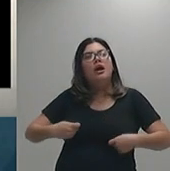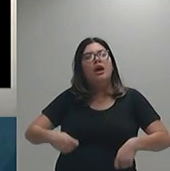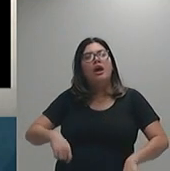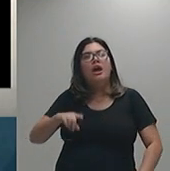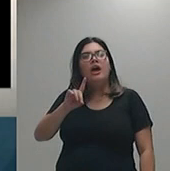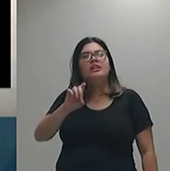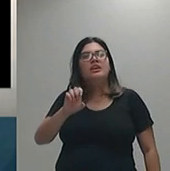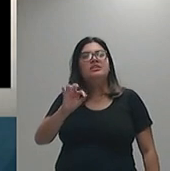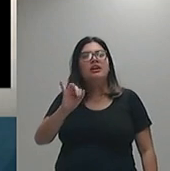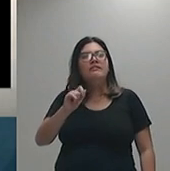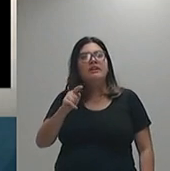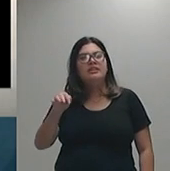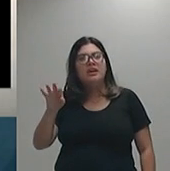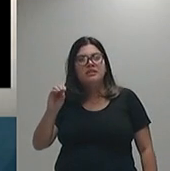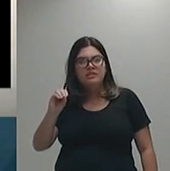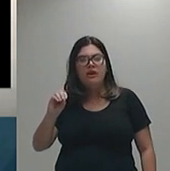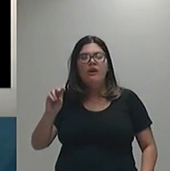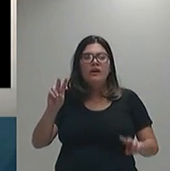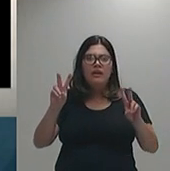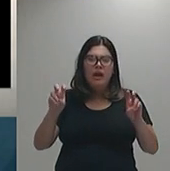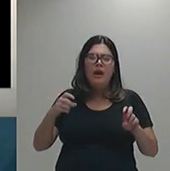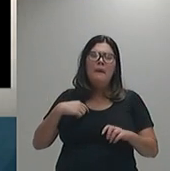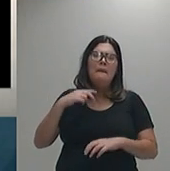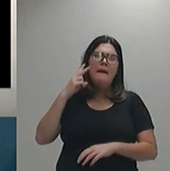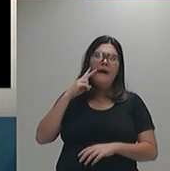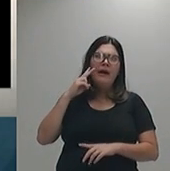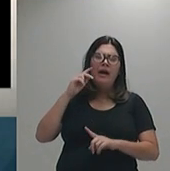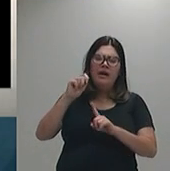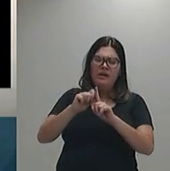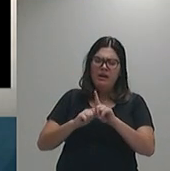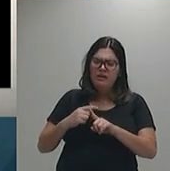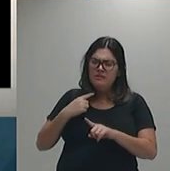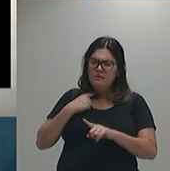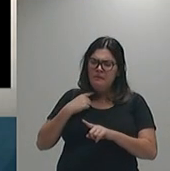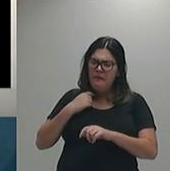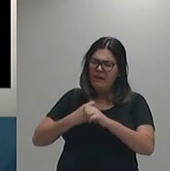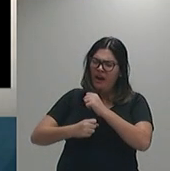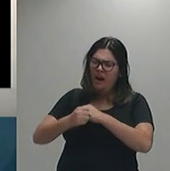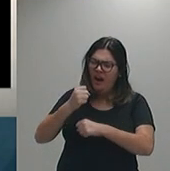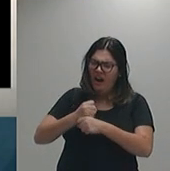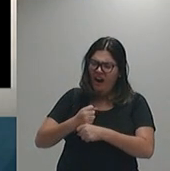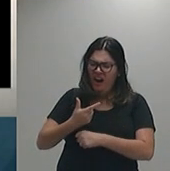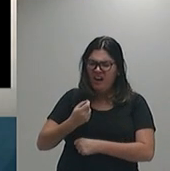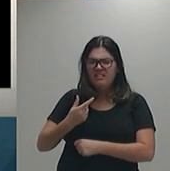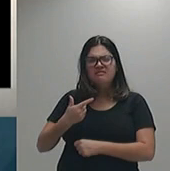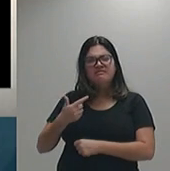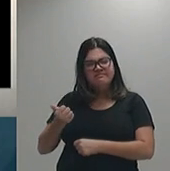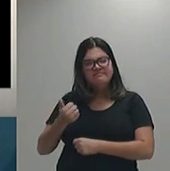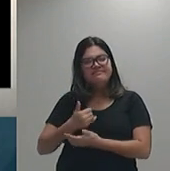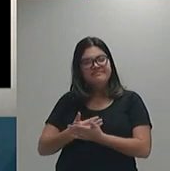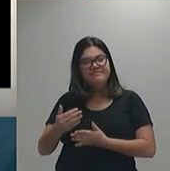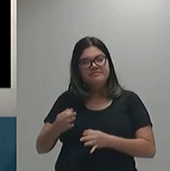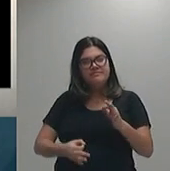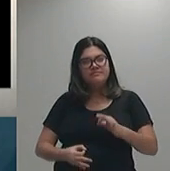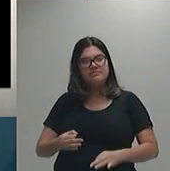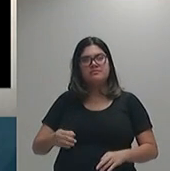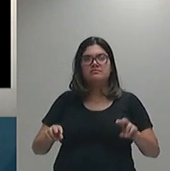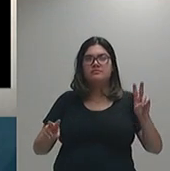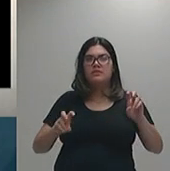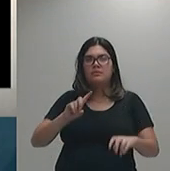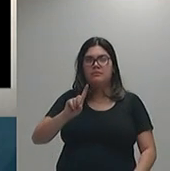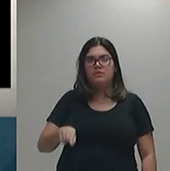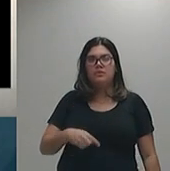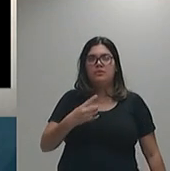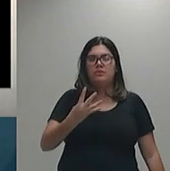E aí eu lembro que em maio como foi dito em Maio de dois mil e 21 foi julgado foi trazida a julgamento até 1045 que